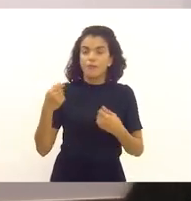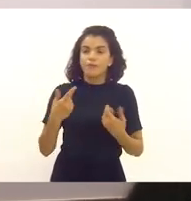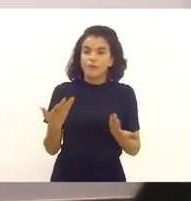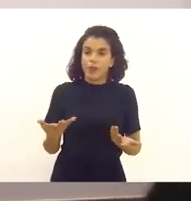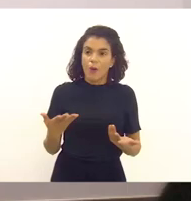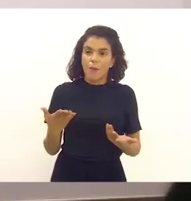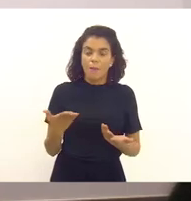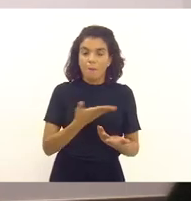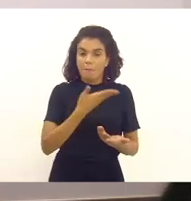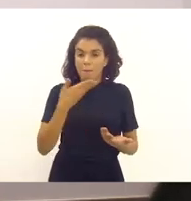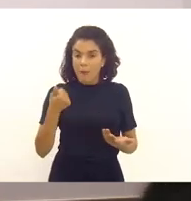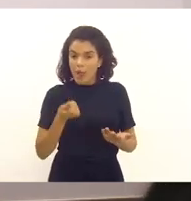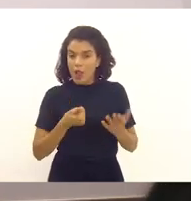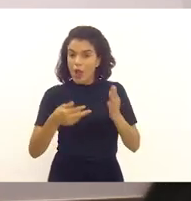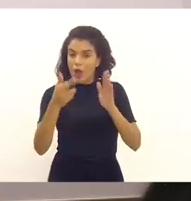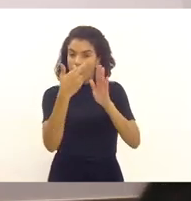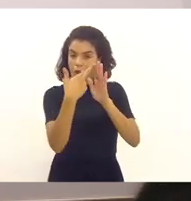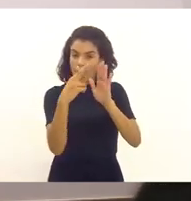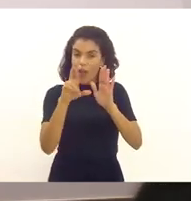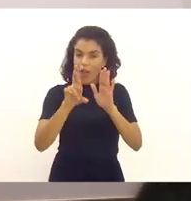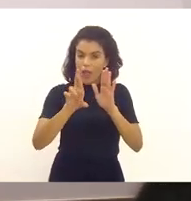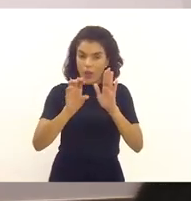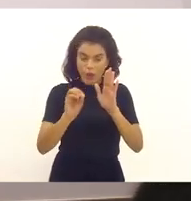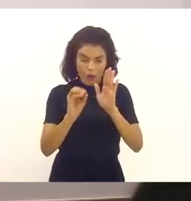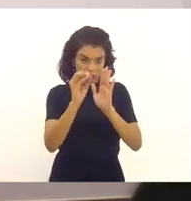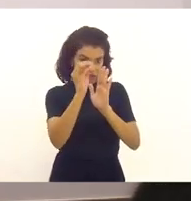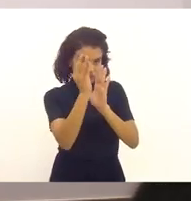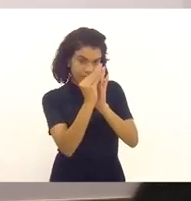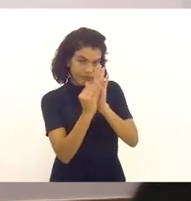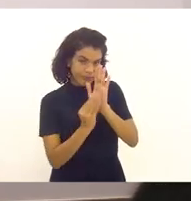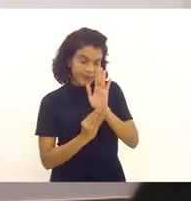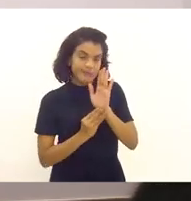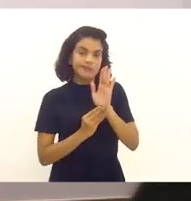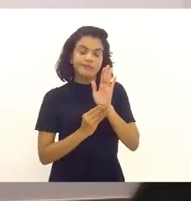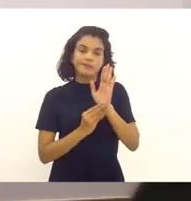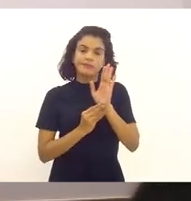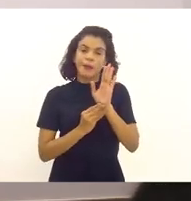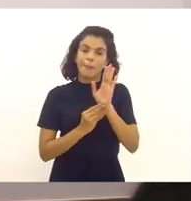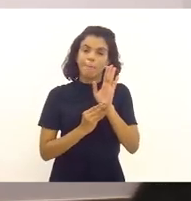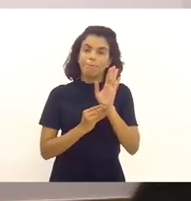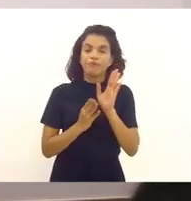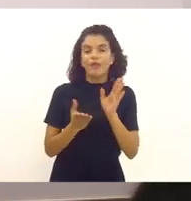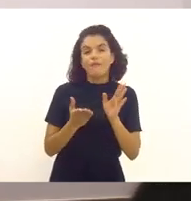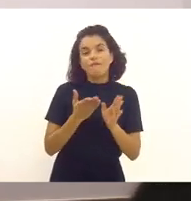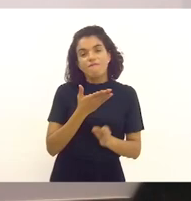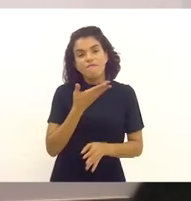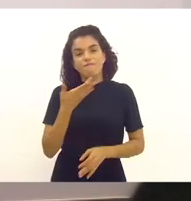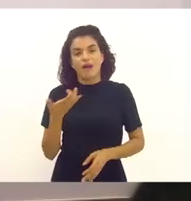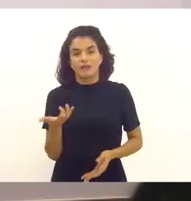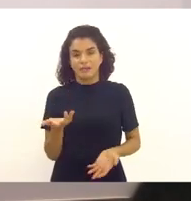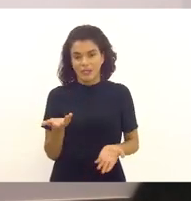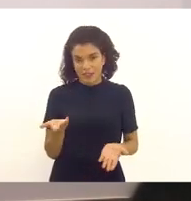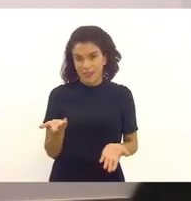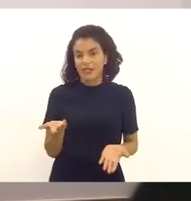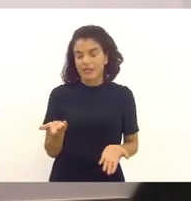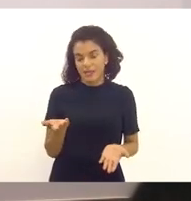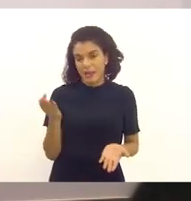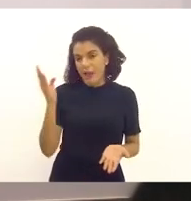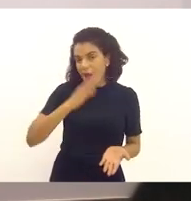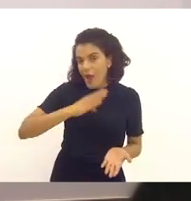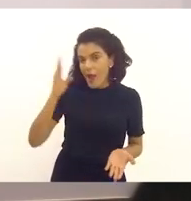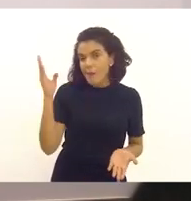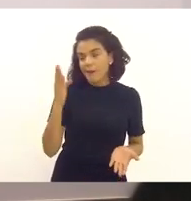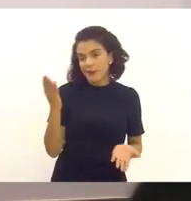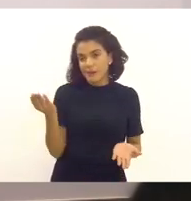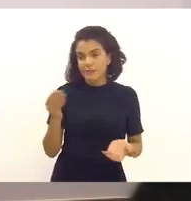melhor esse ro vier principalmente instruído facilita muito o andamento a celeridade